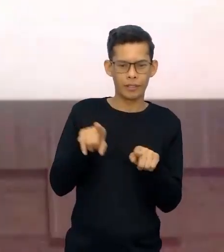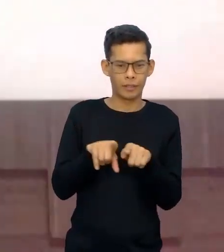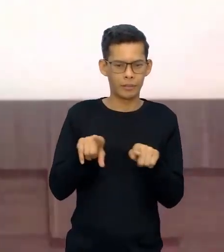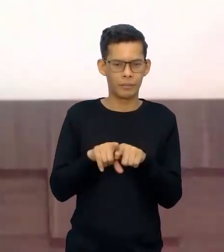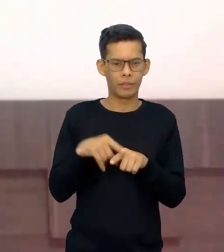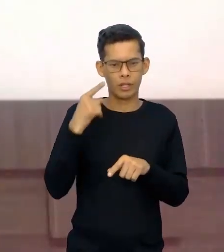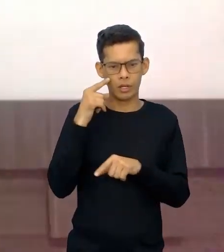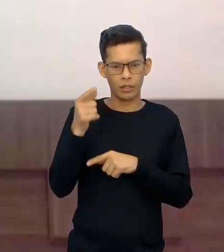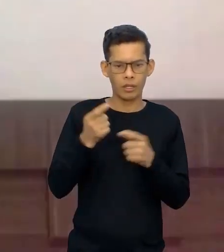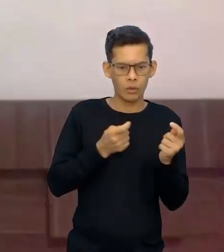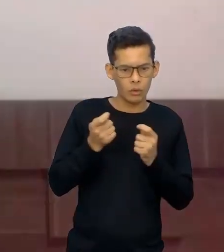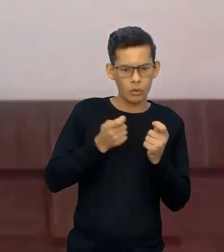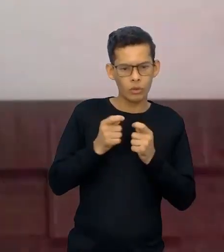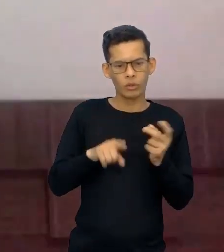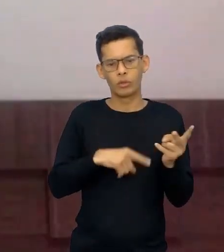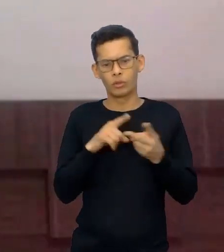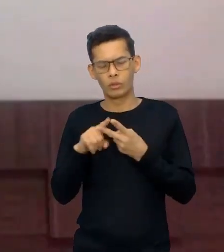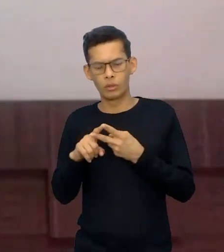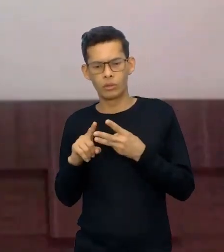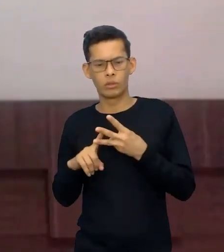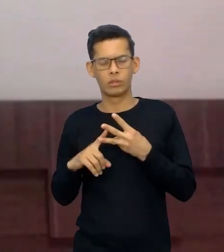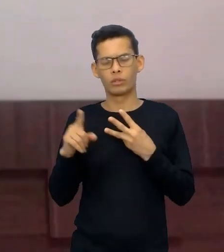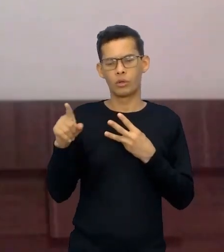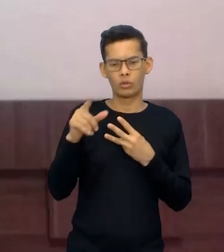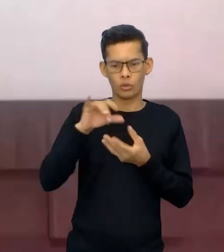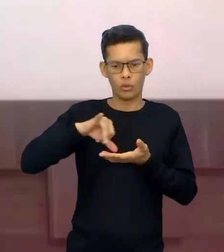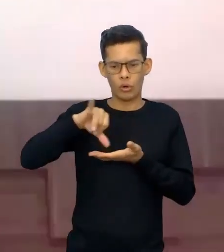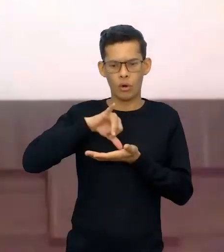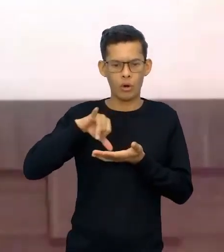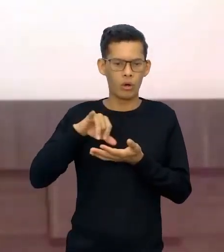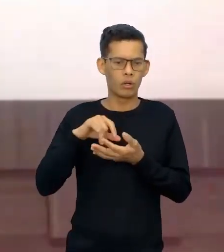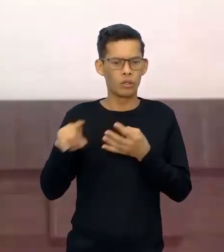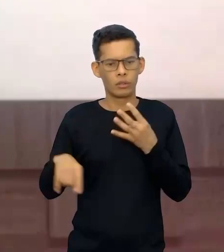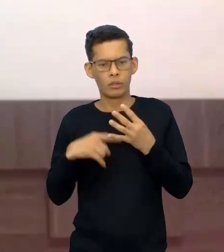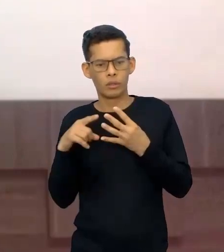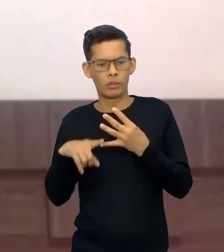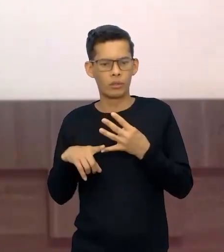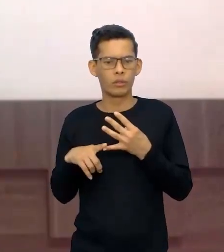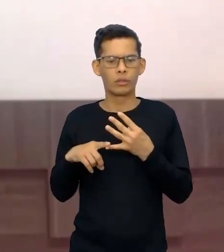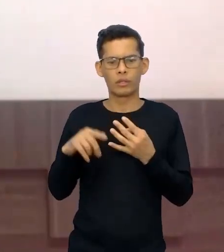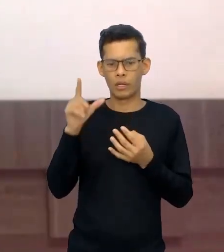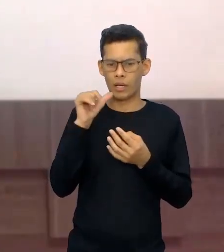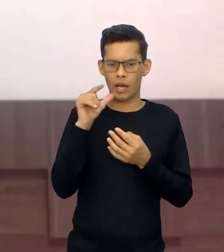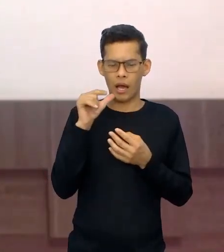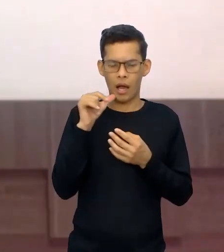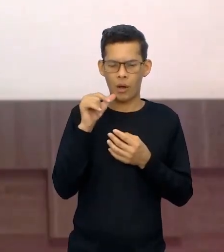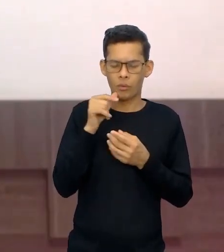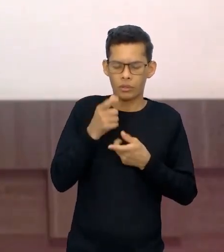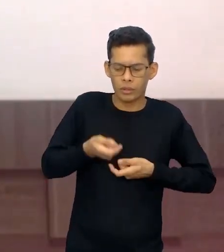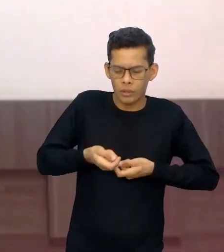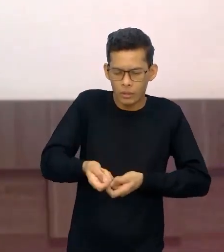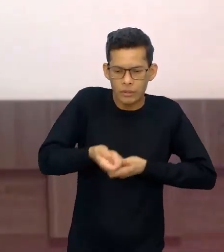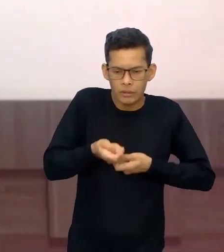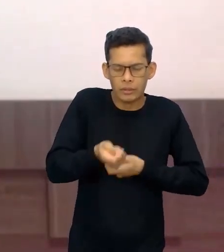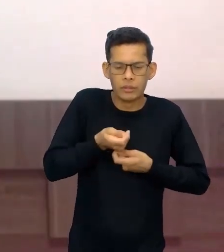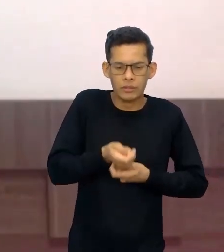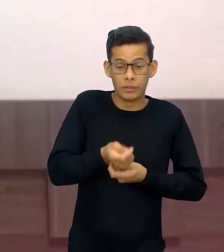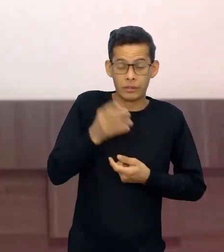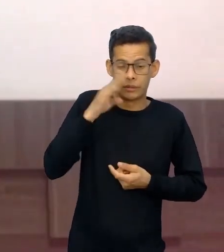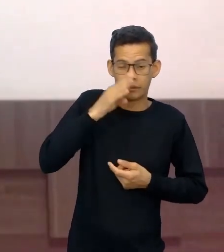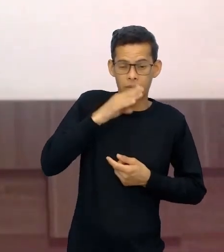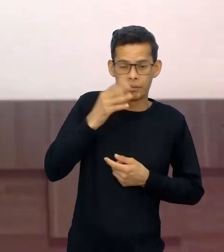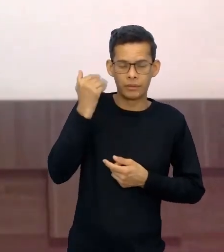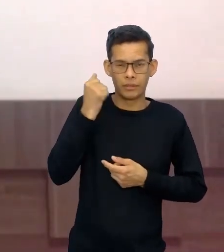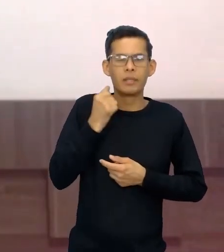controle, separei um com óleo e separei um com água sanitária. E aí os resultados eu vou deixar para a